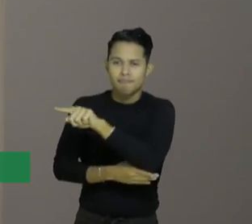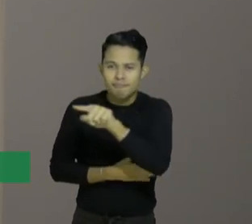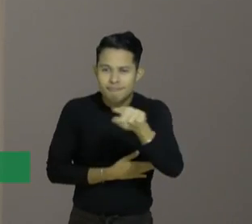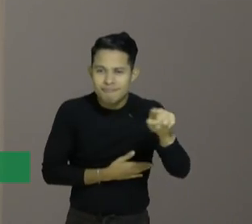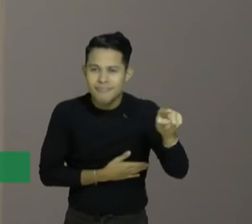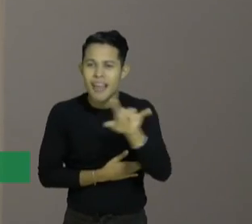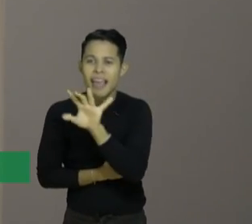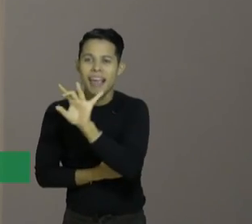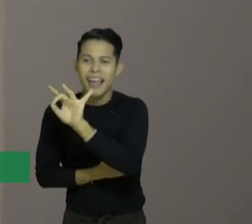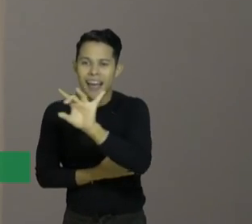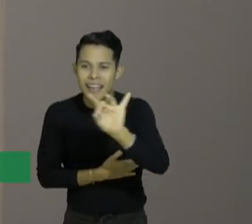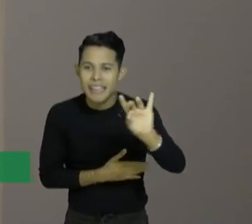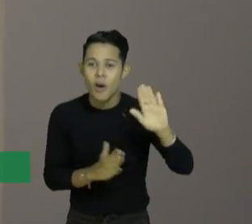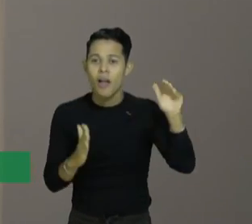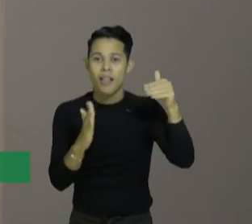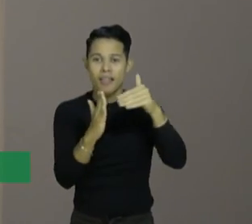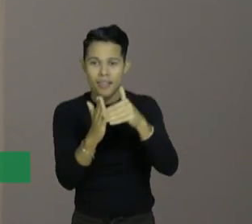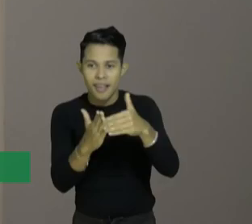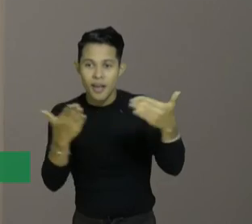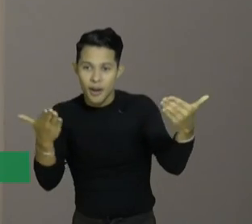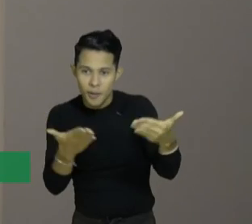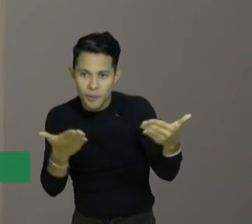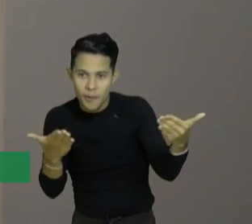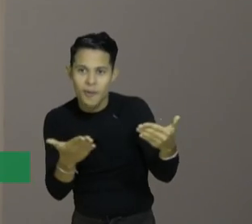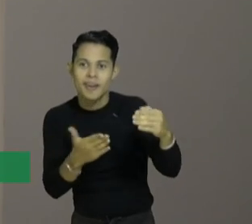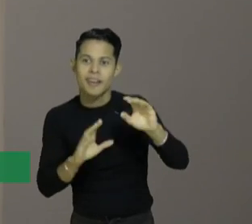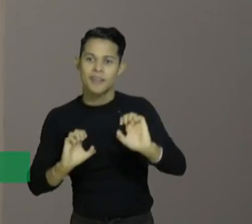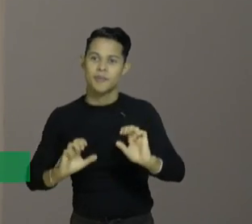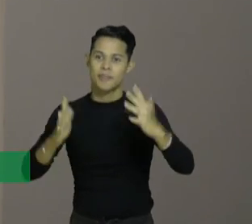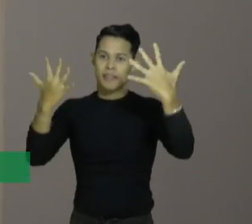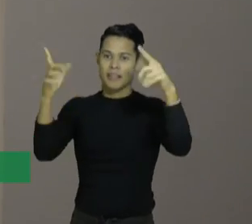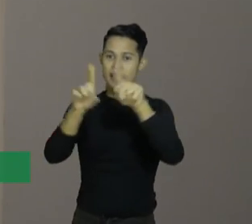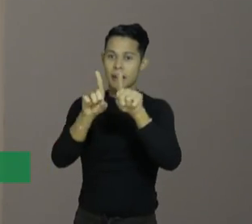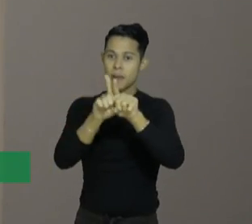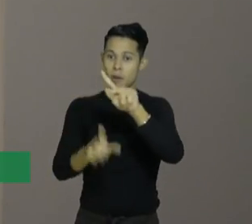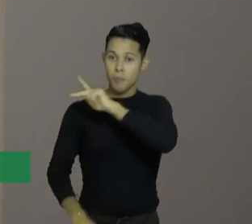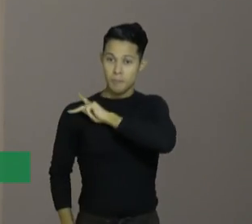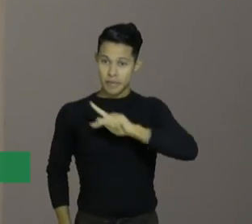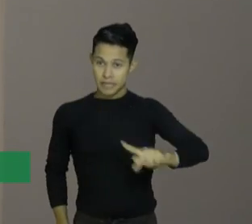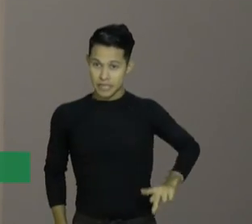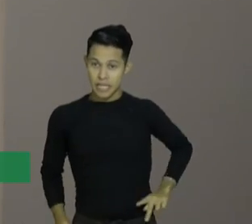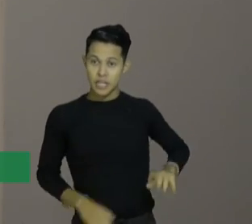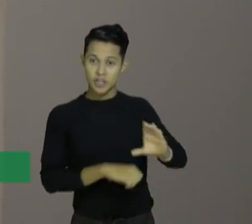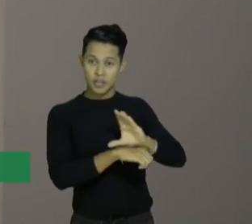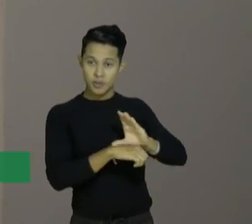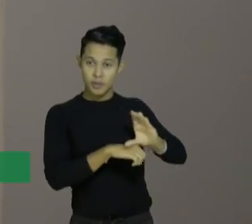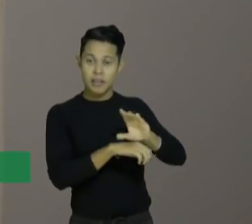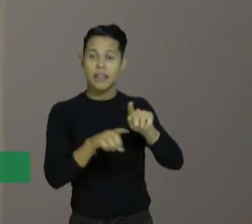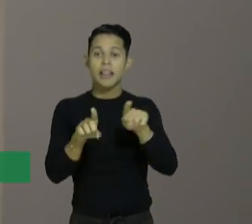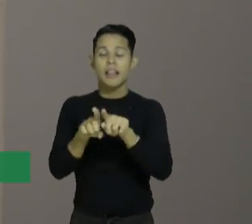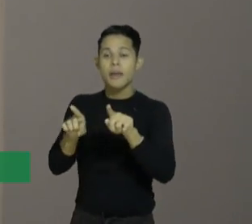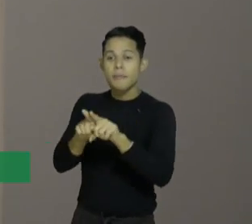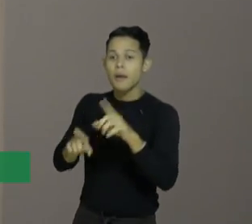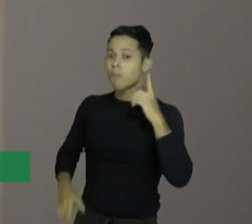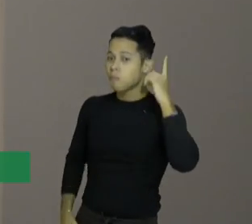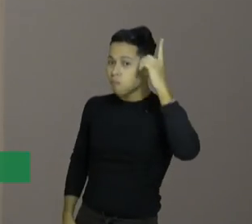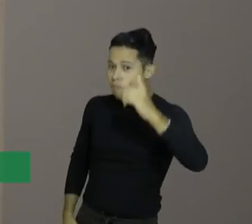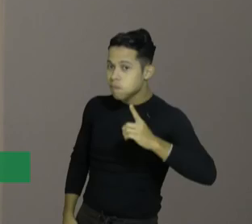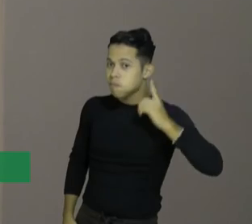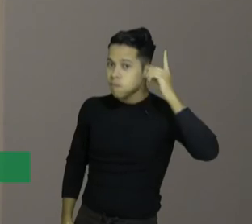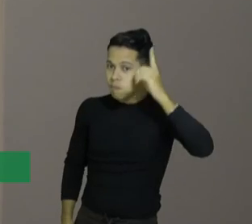estarem até aqui nesse evento ao presidente da Comissão Fernando kellin ao Deputado Ivan nates mais uma vez por